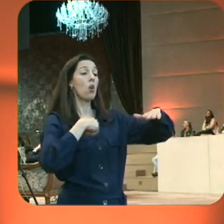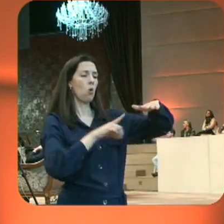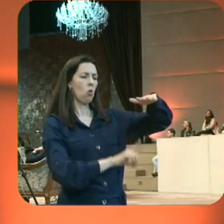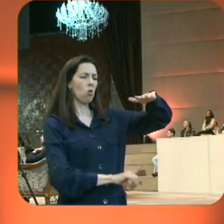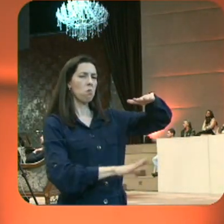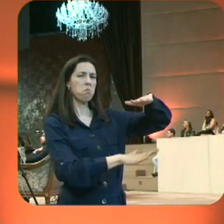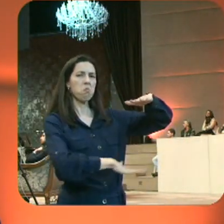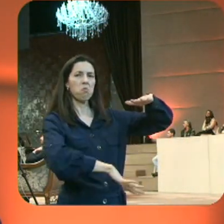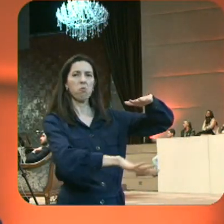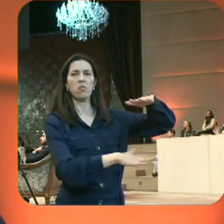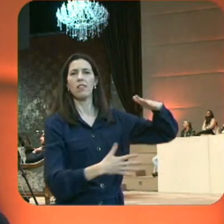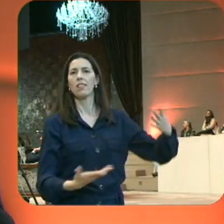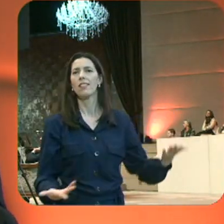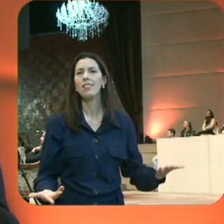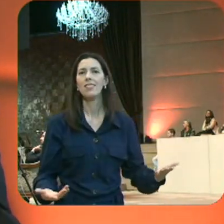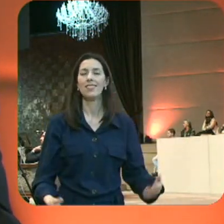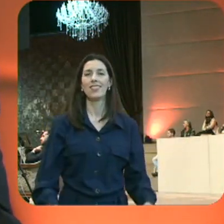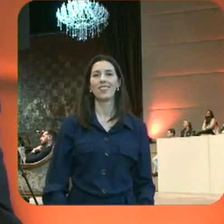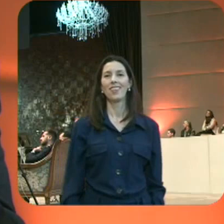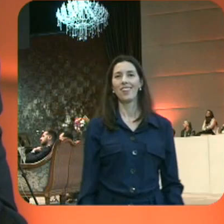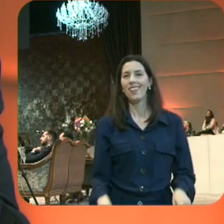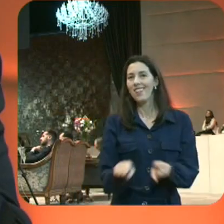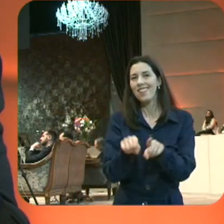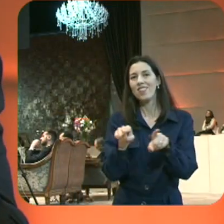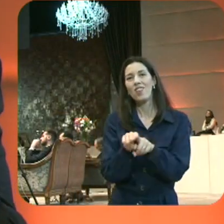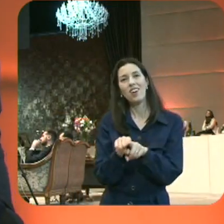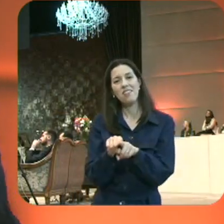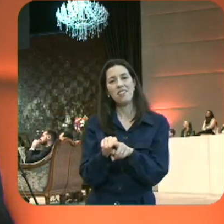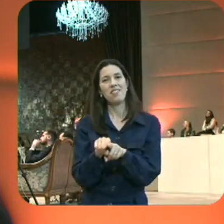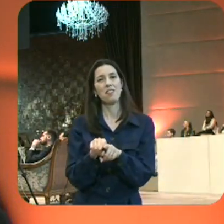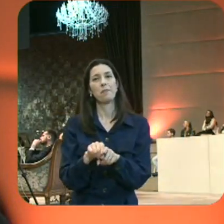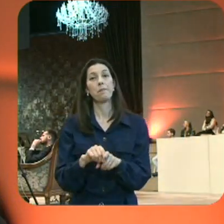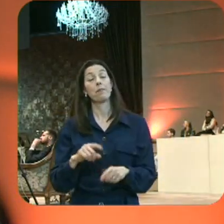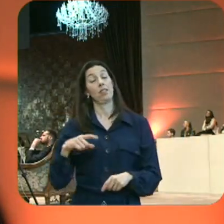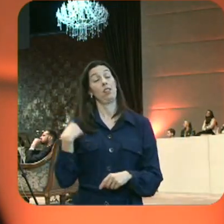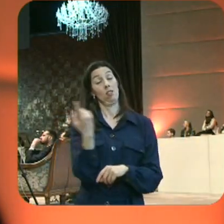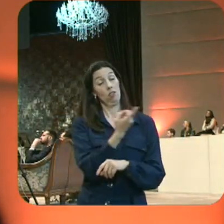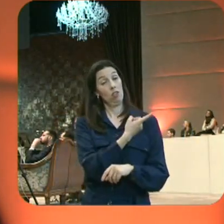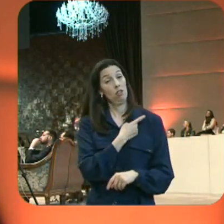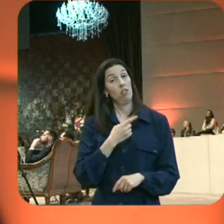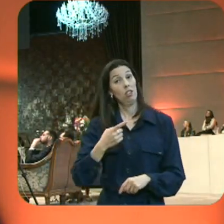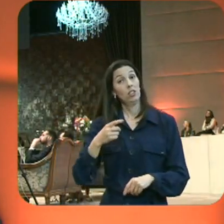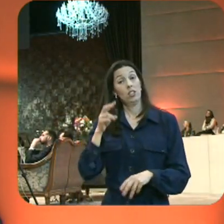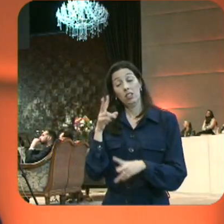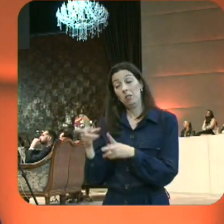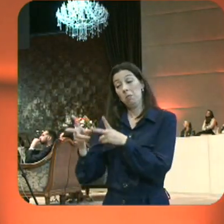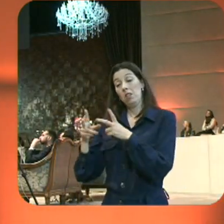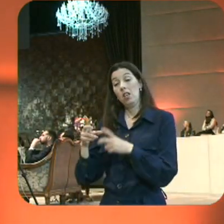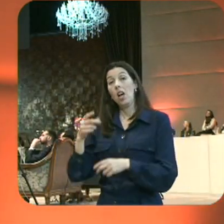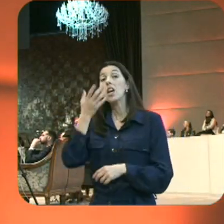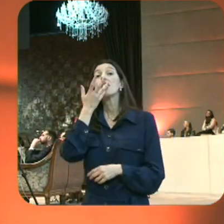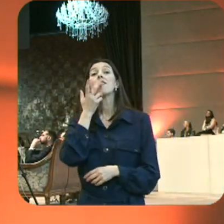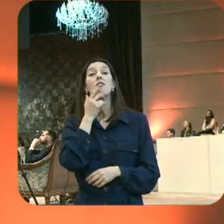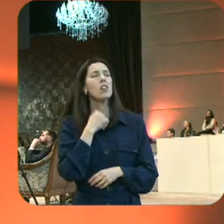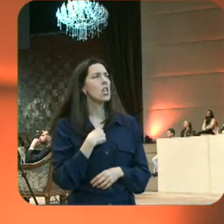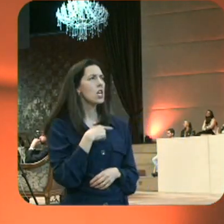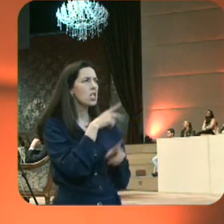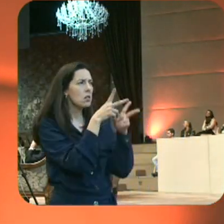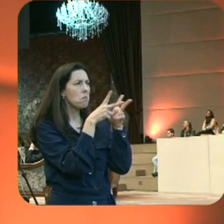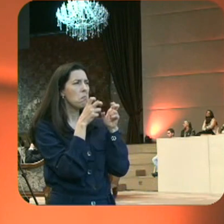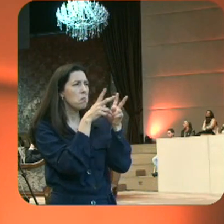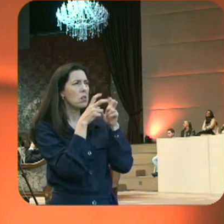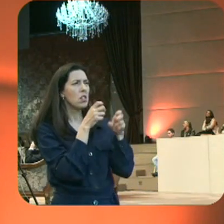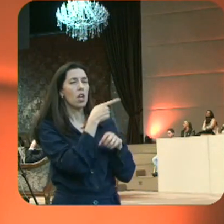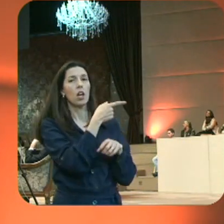vai relegando a um segundo plano essas coisas que são importantes, vai nascendo dentro